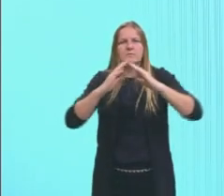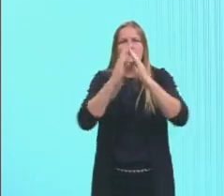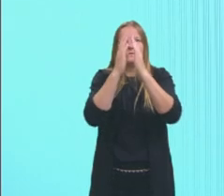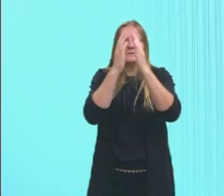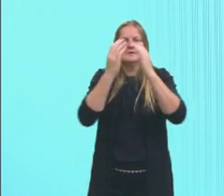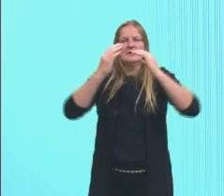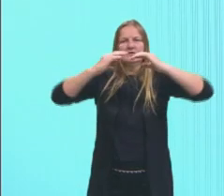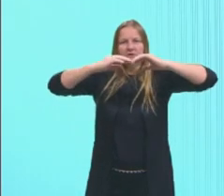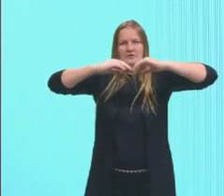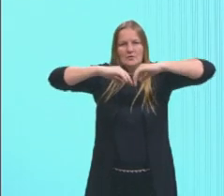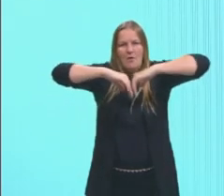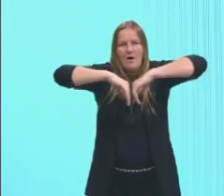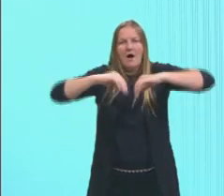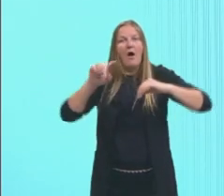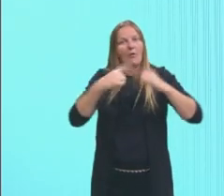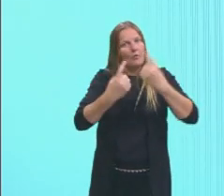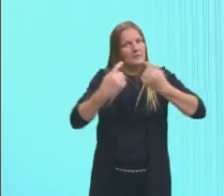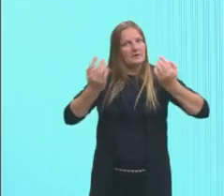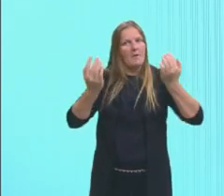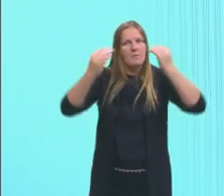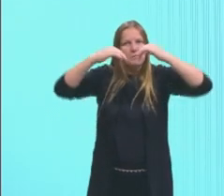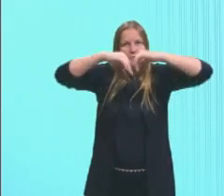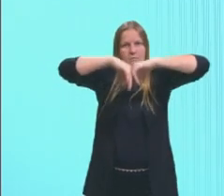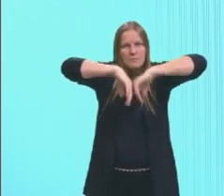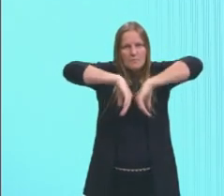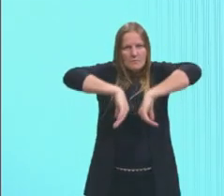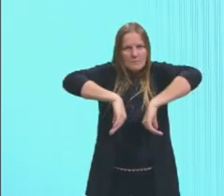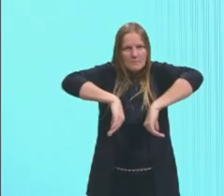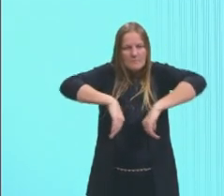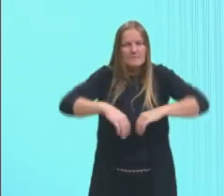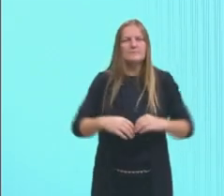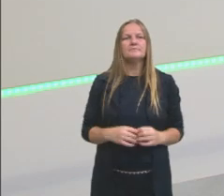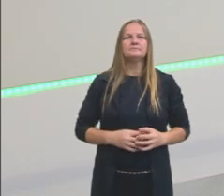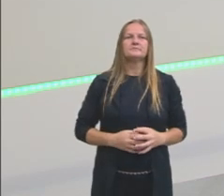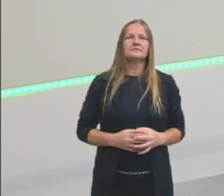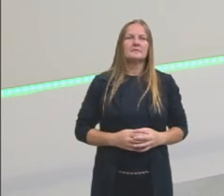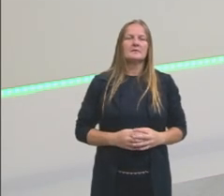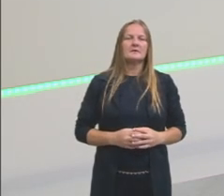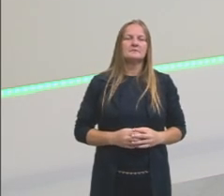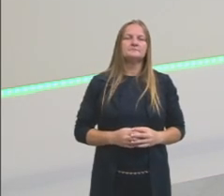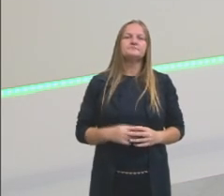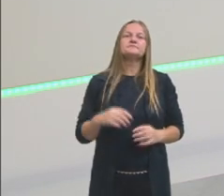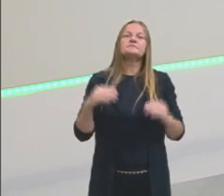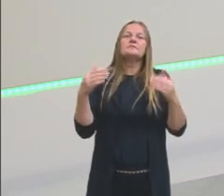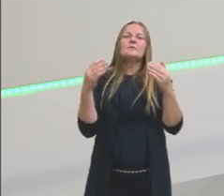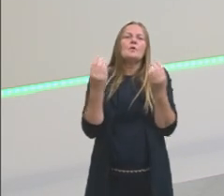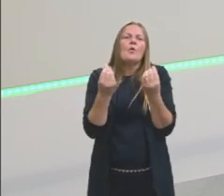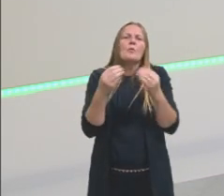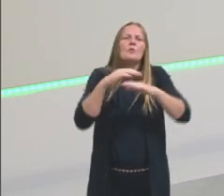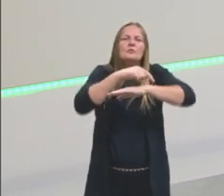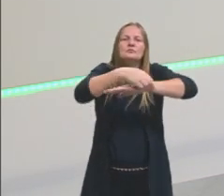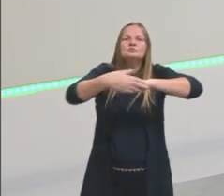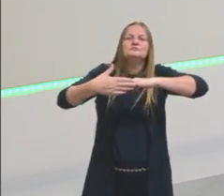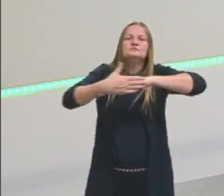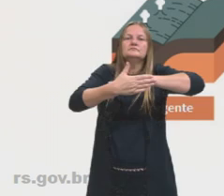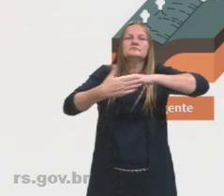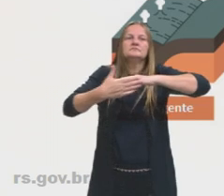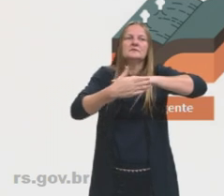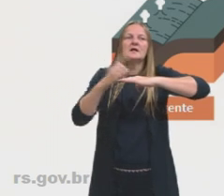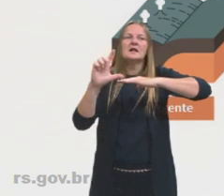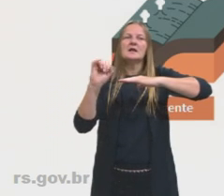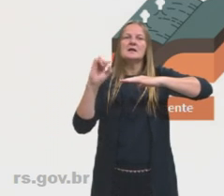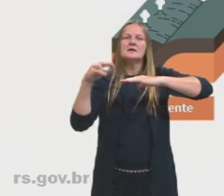bordas né dessa dessas placas tectônicas e há os limites da tela certo é